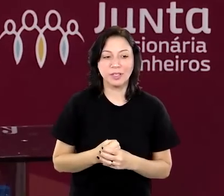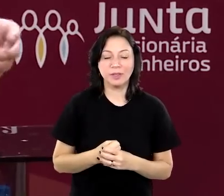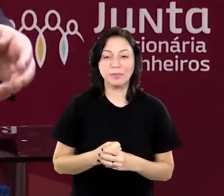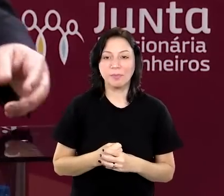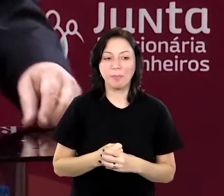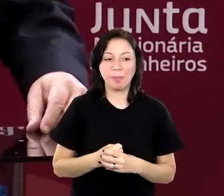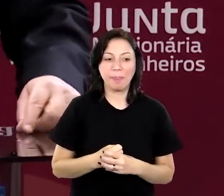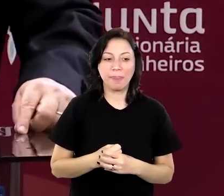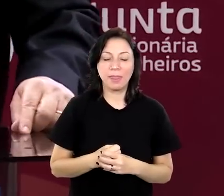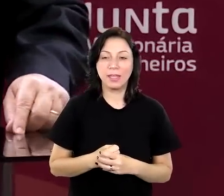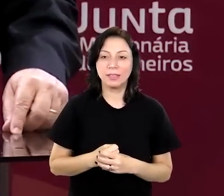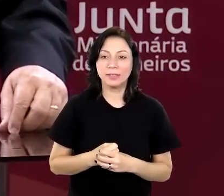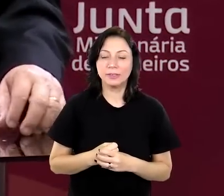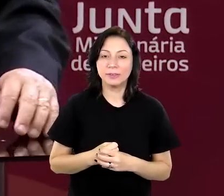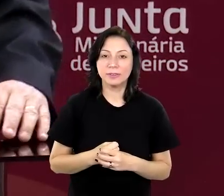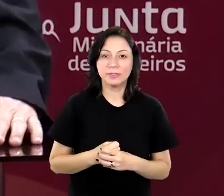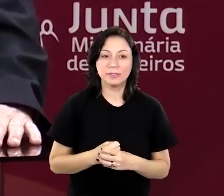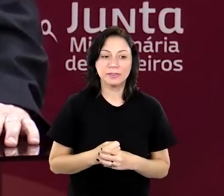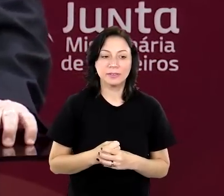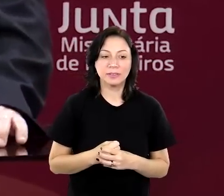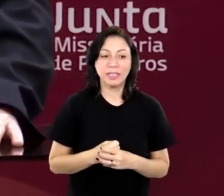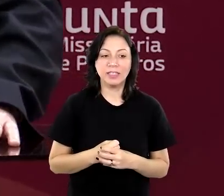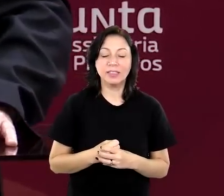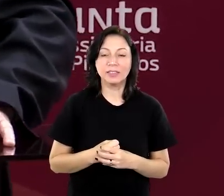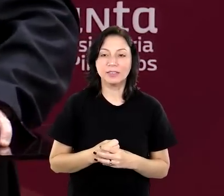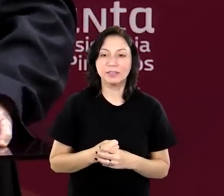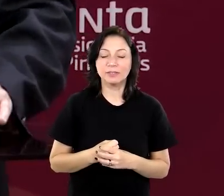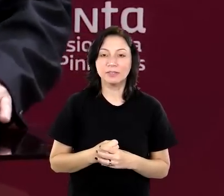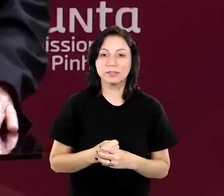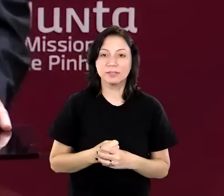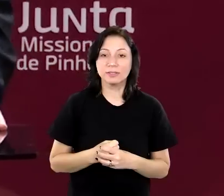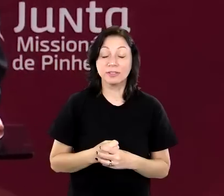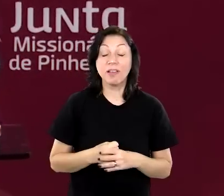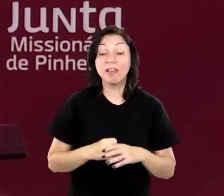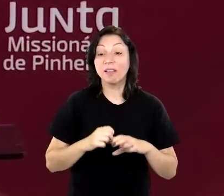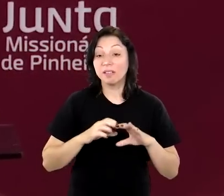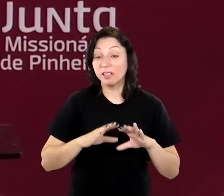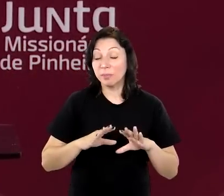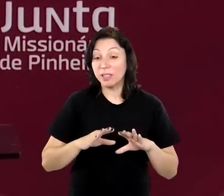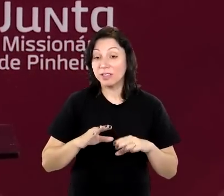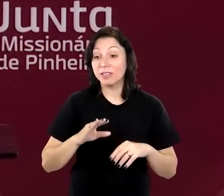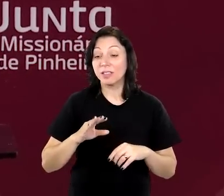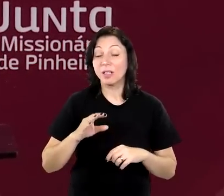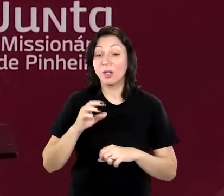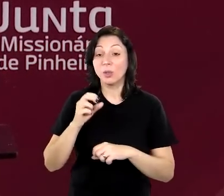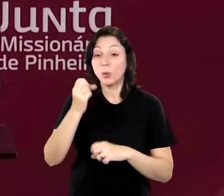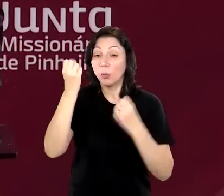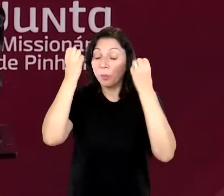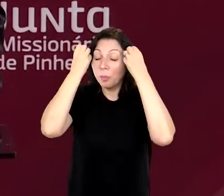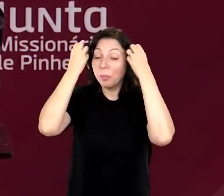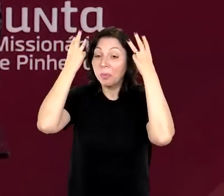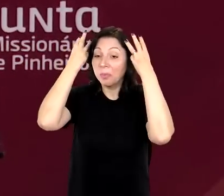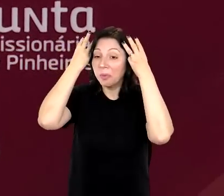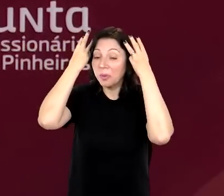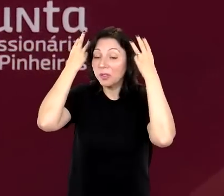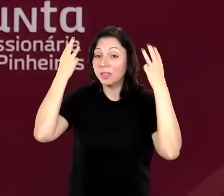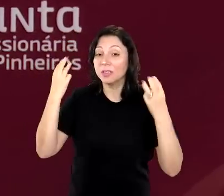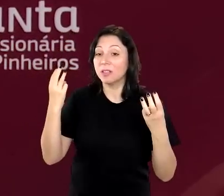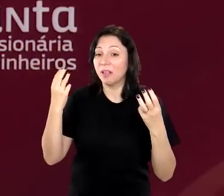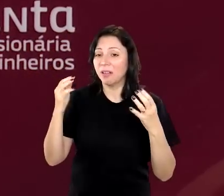Mas quando justamente ele não era nada, para ele, Deus, ou para Deus, ele era